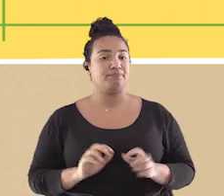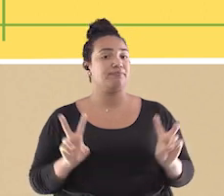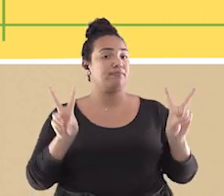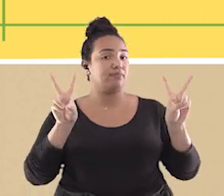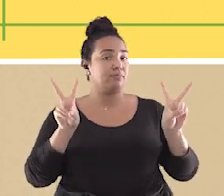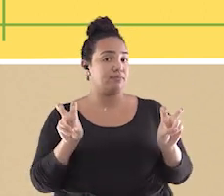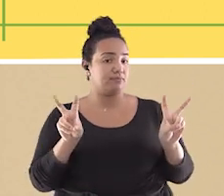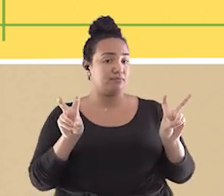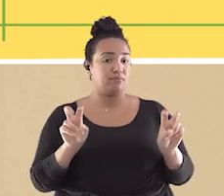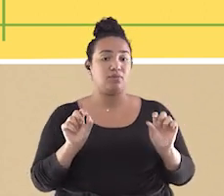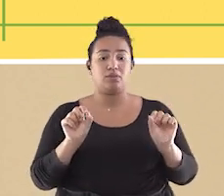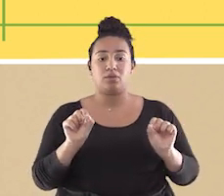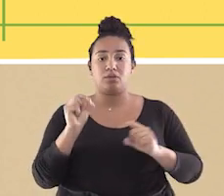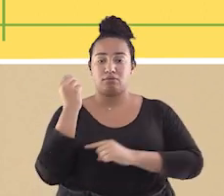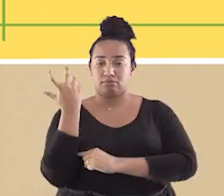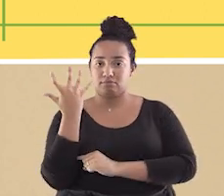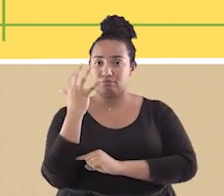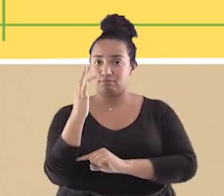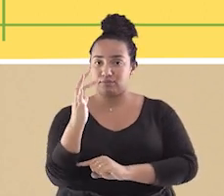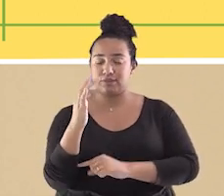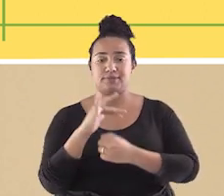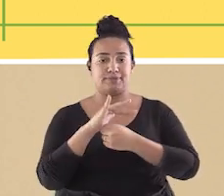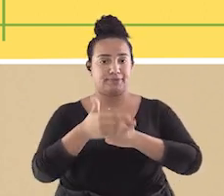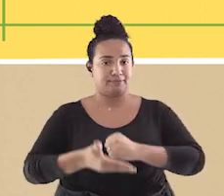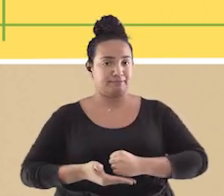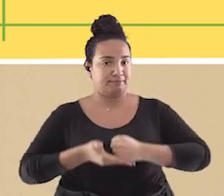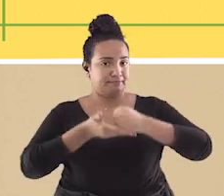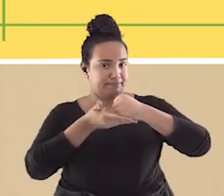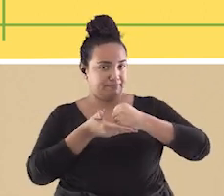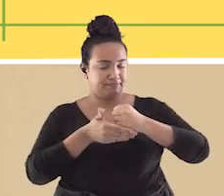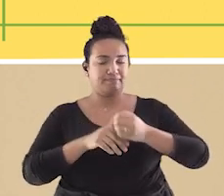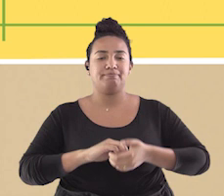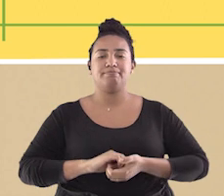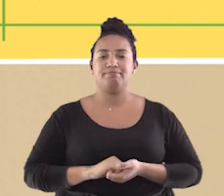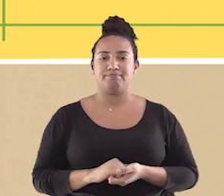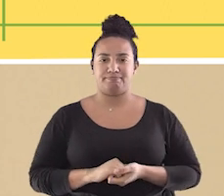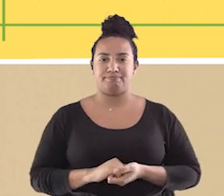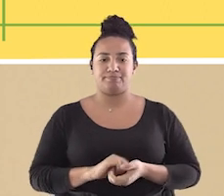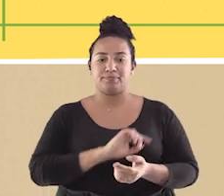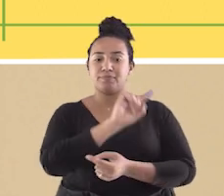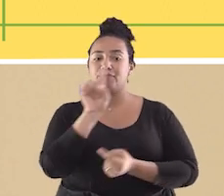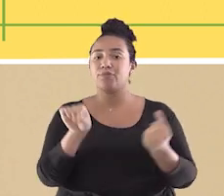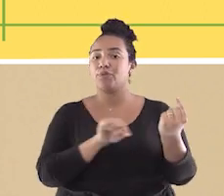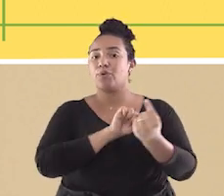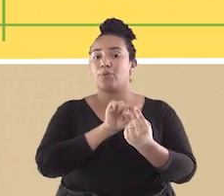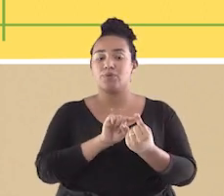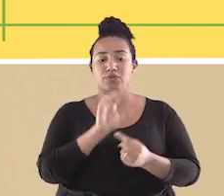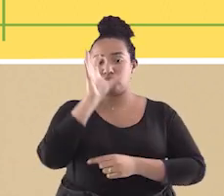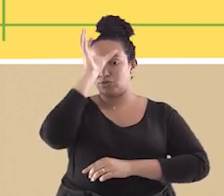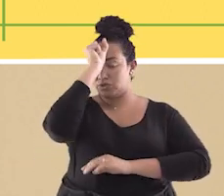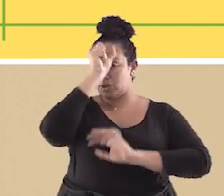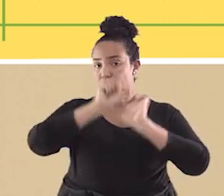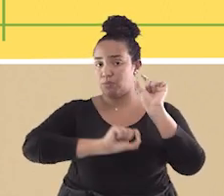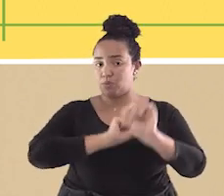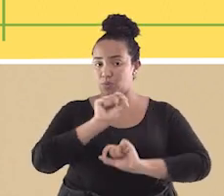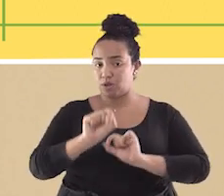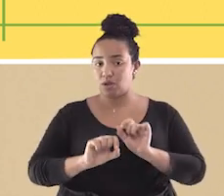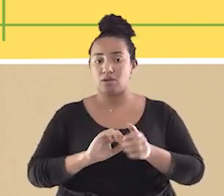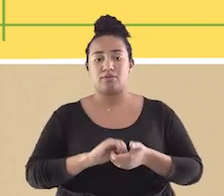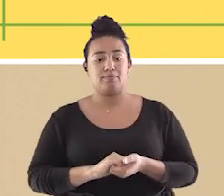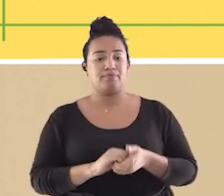eixo temático a ser desenvolvido é meio ambiente e sustentabilidade. O objetivo de aprendizagem